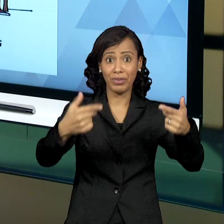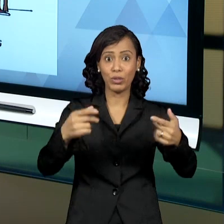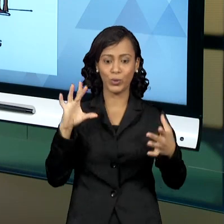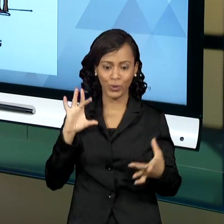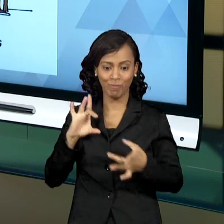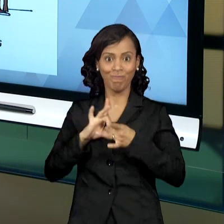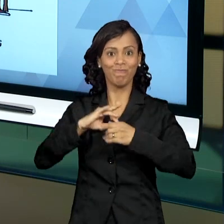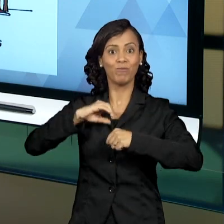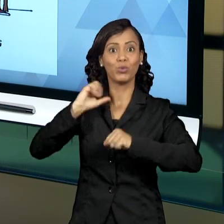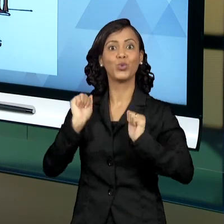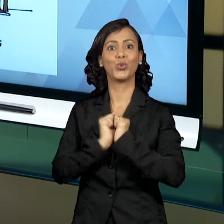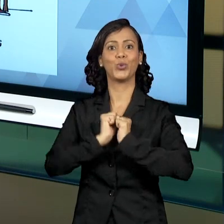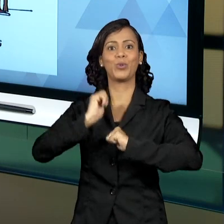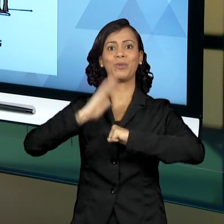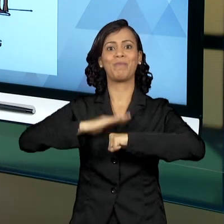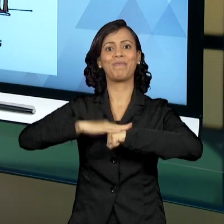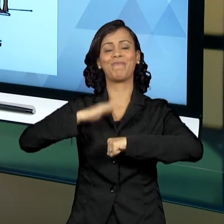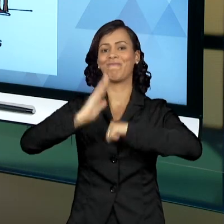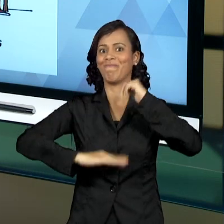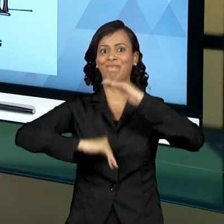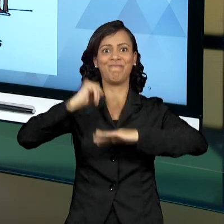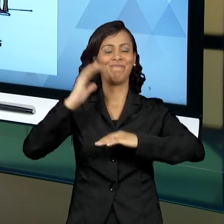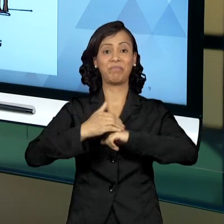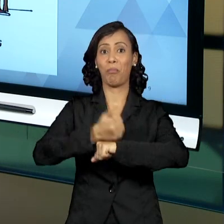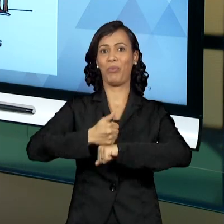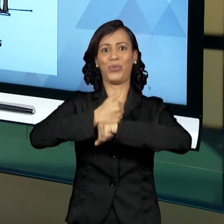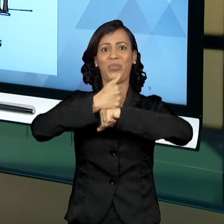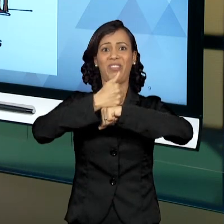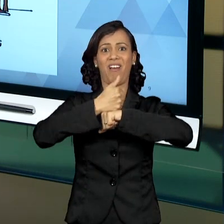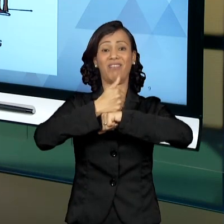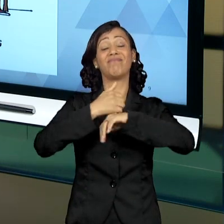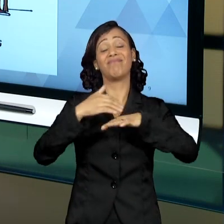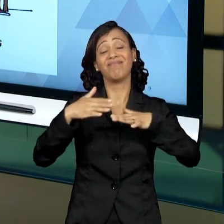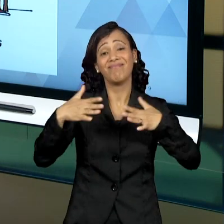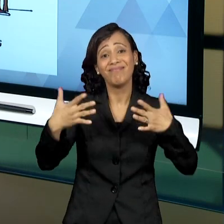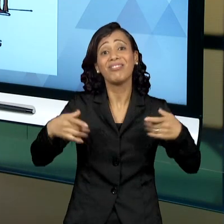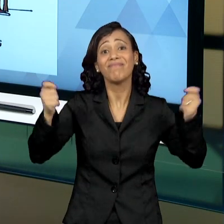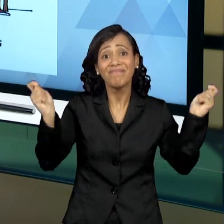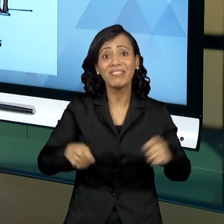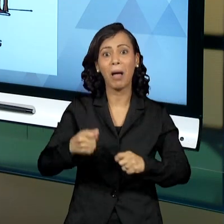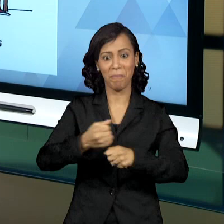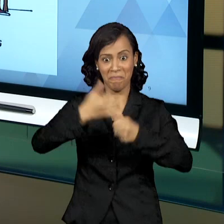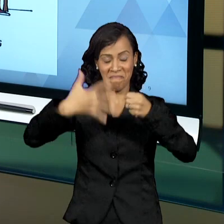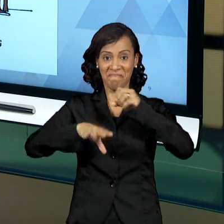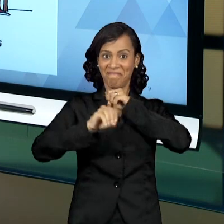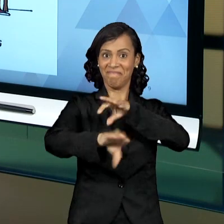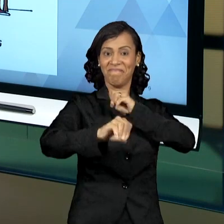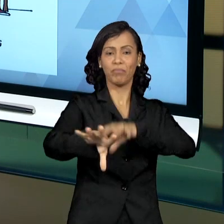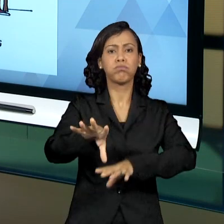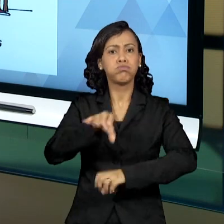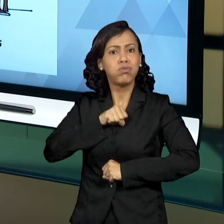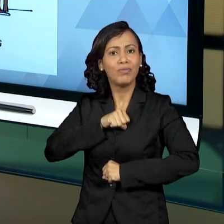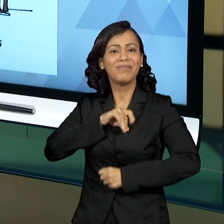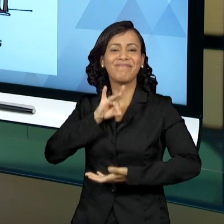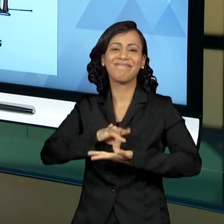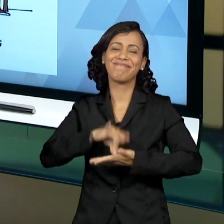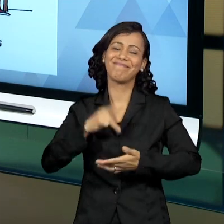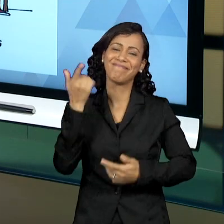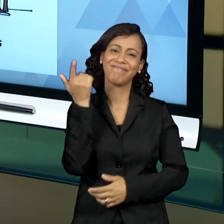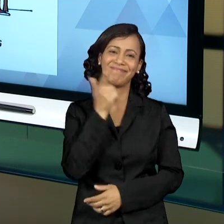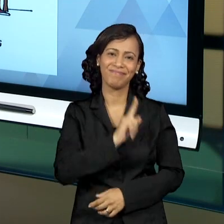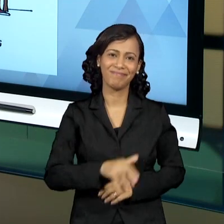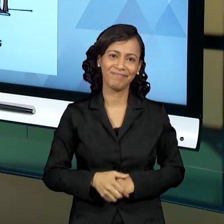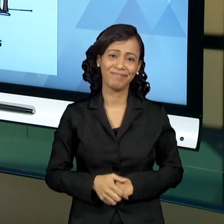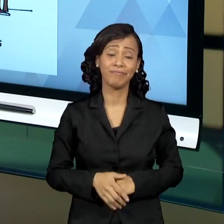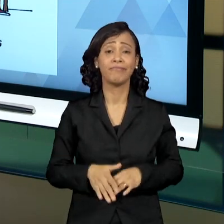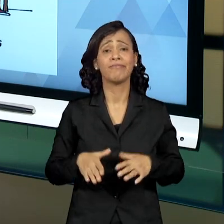fica esvaziado de um conteúdo que, de fato, promova a aprendizagem. Então, é fundamental que